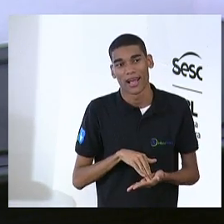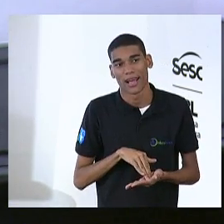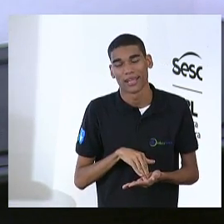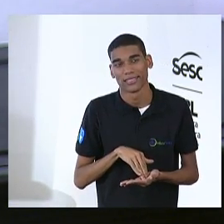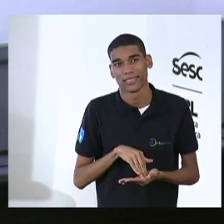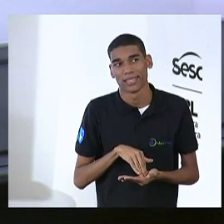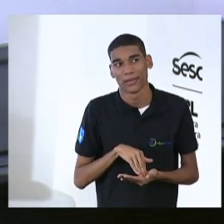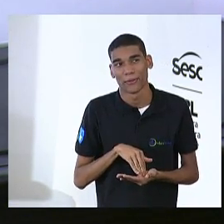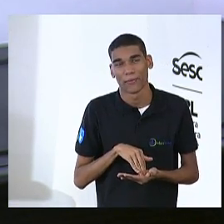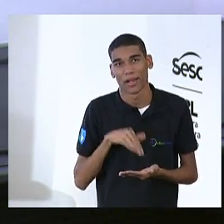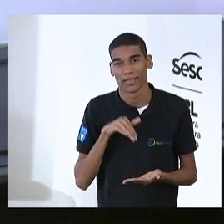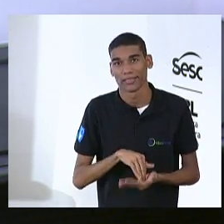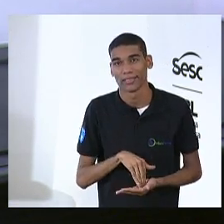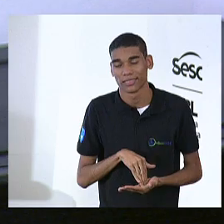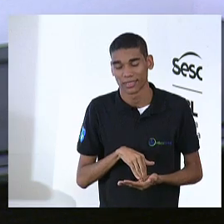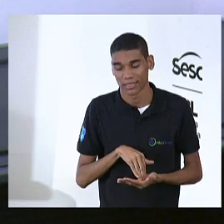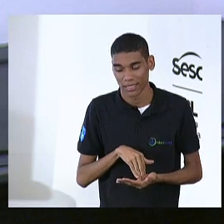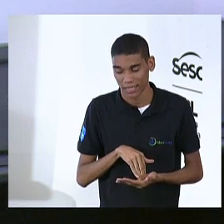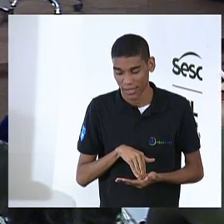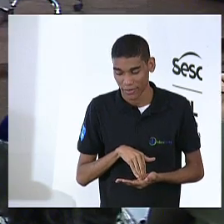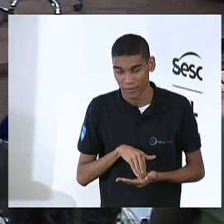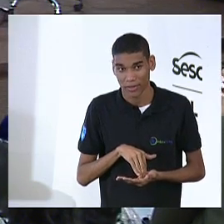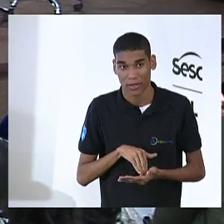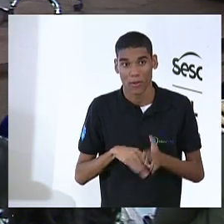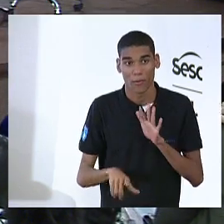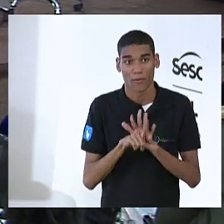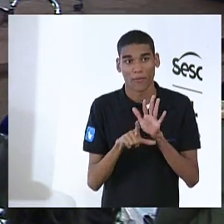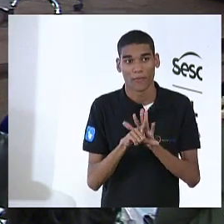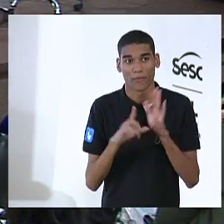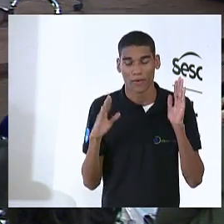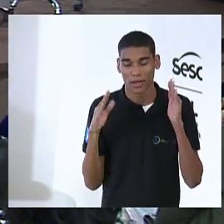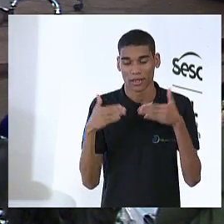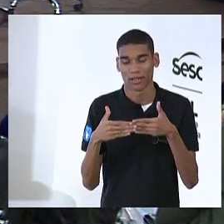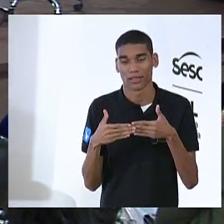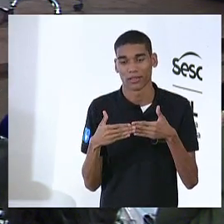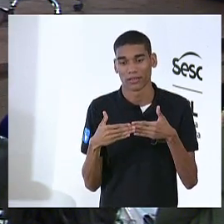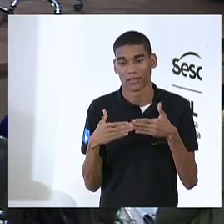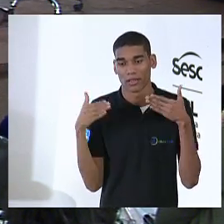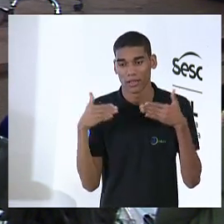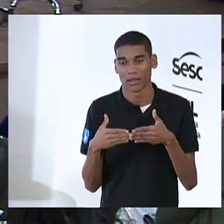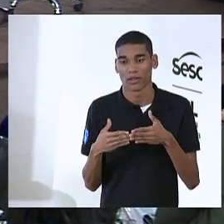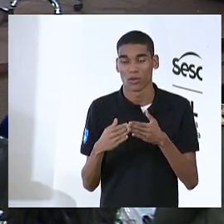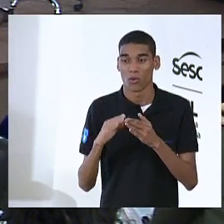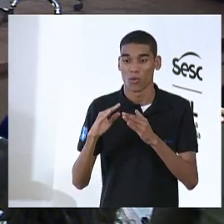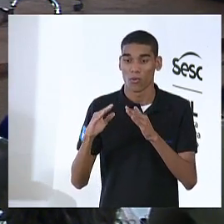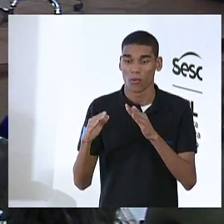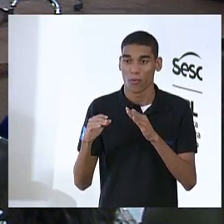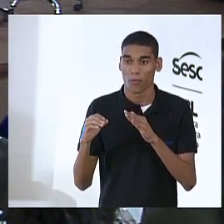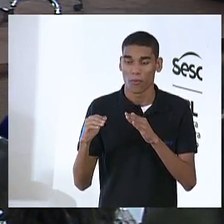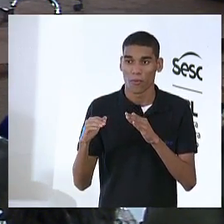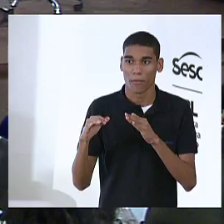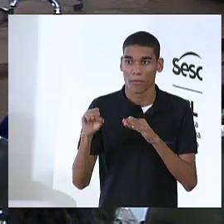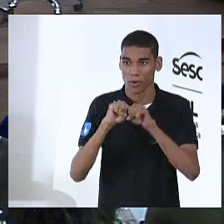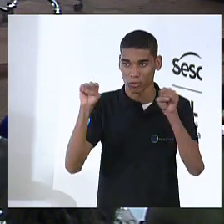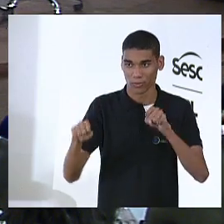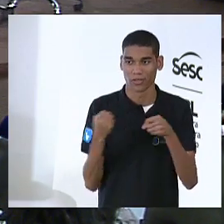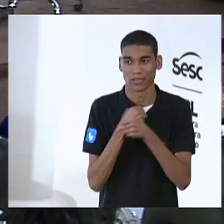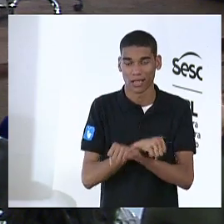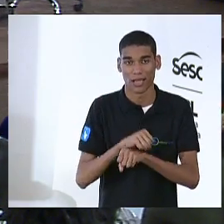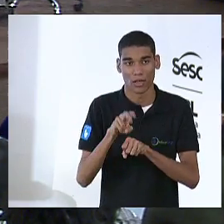inclusive, uma canetada, uma lei que tem muito a ver com a desmontagem do próprio sistema escravista, que é chamada Lei